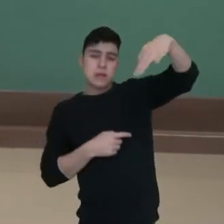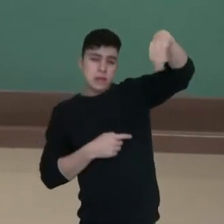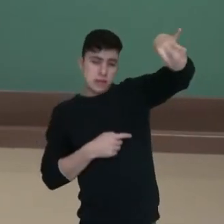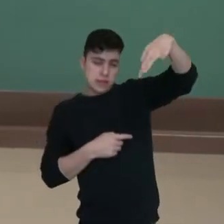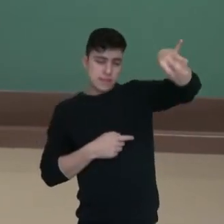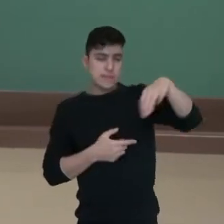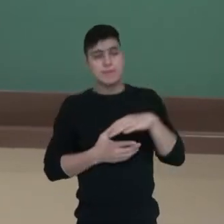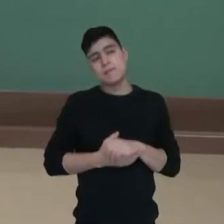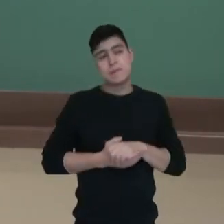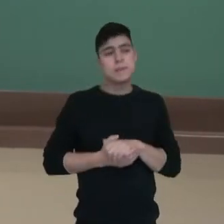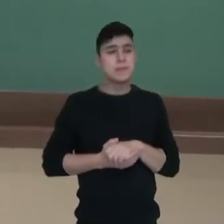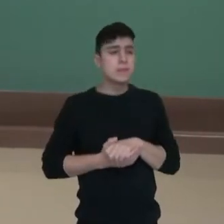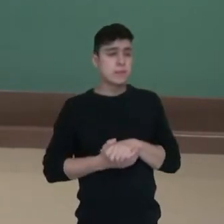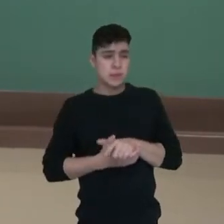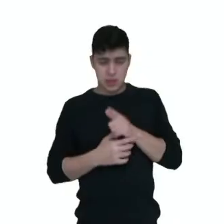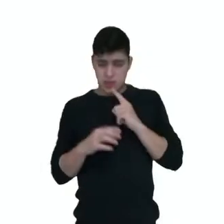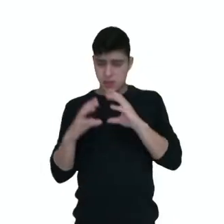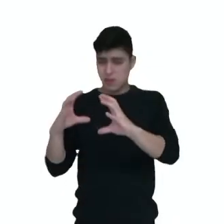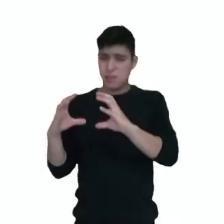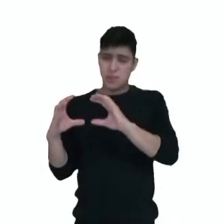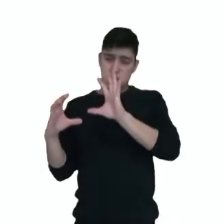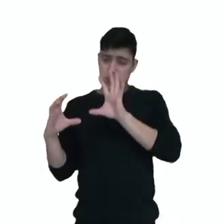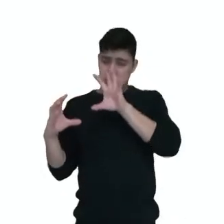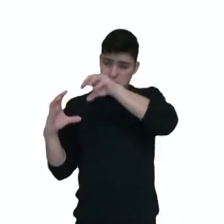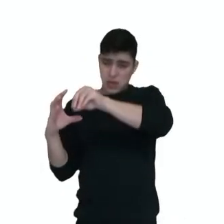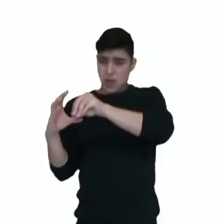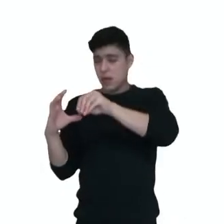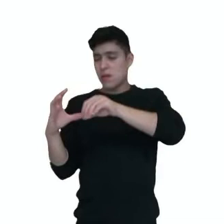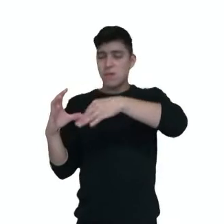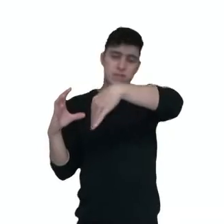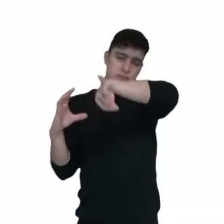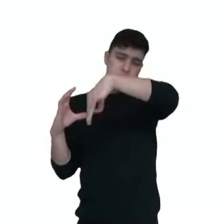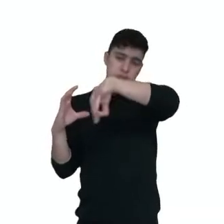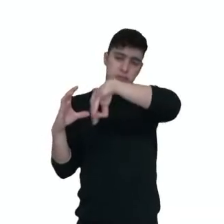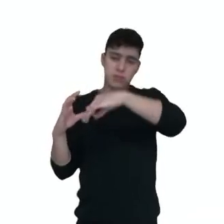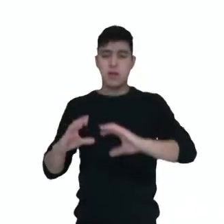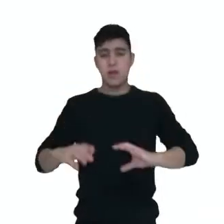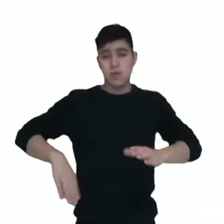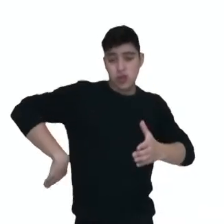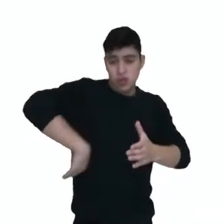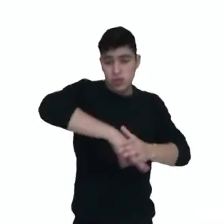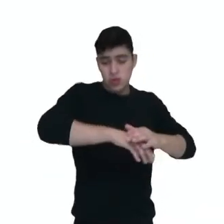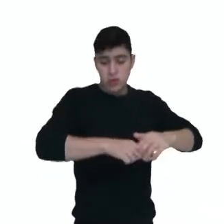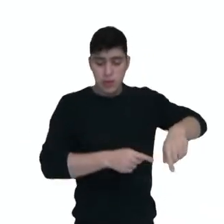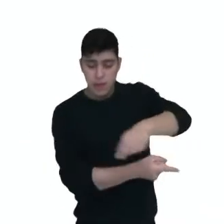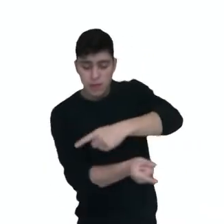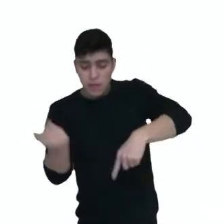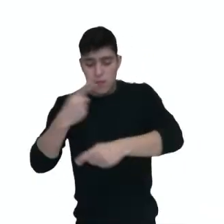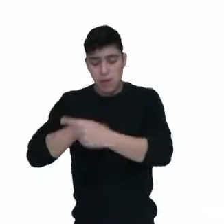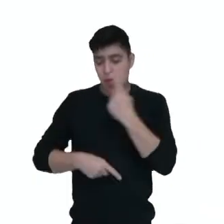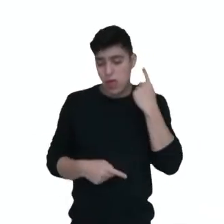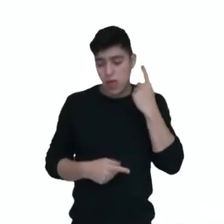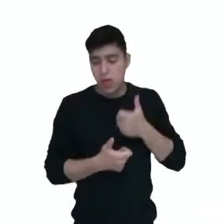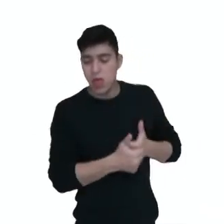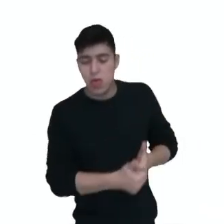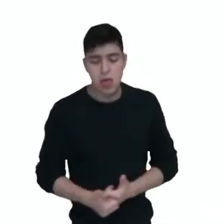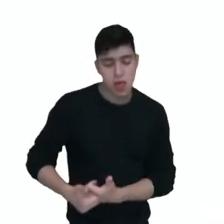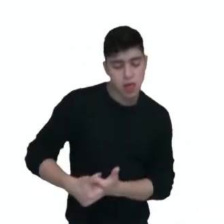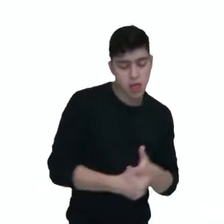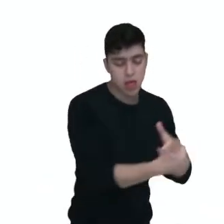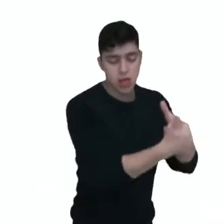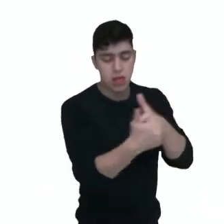cimenta, né? Então, a bola tem guizos internos para que os atletas consigam localizá-la. A torcida